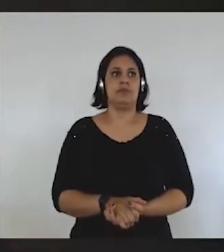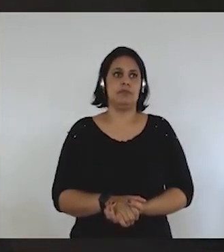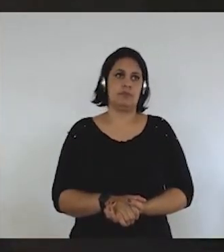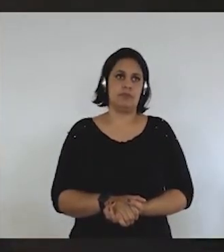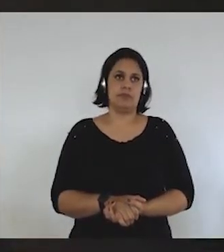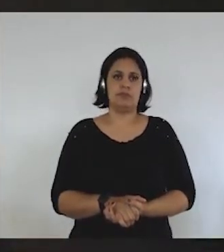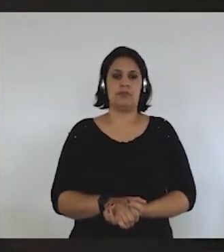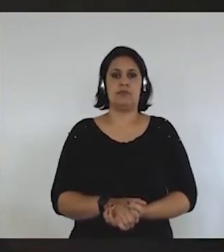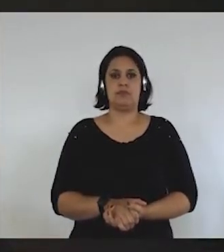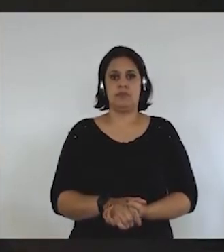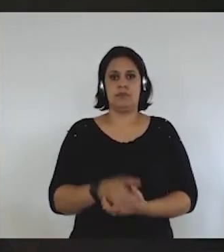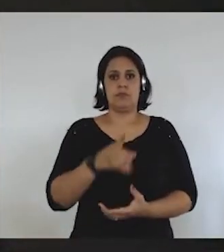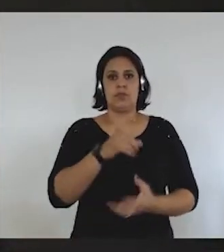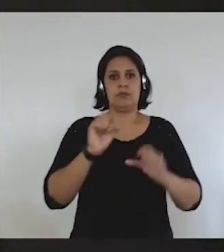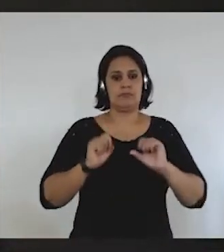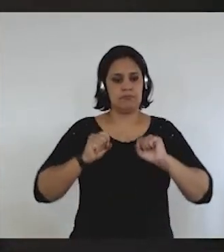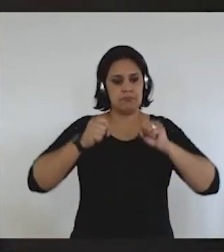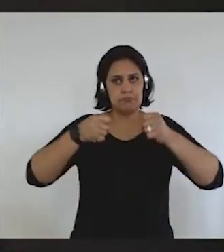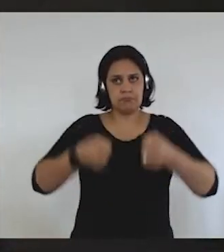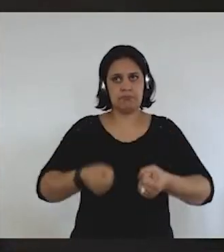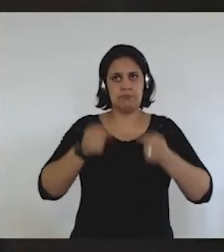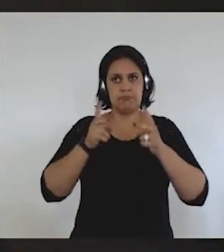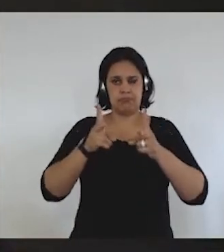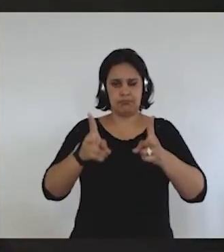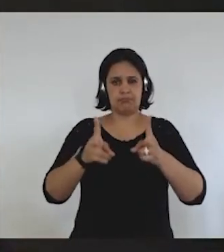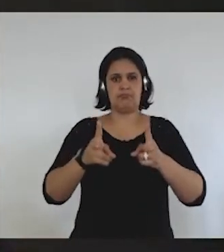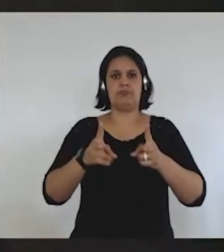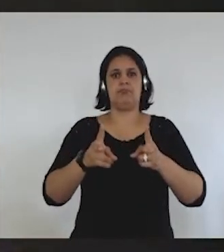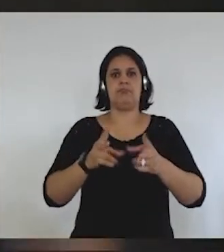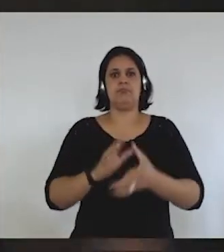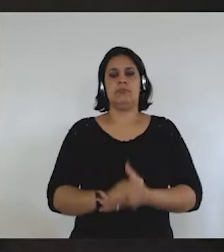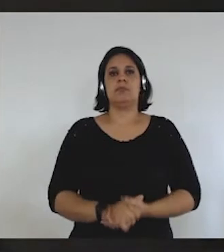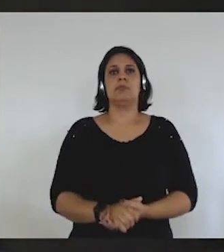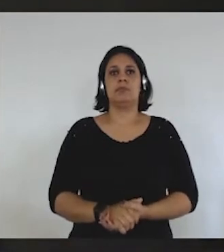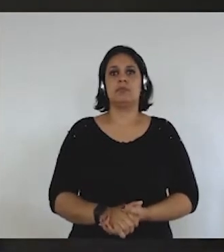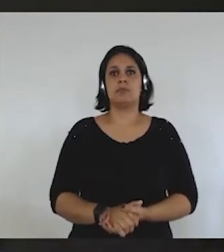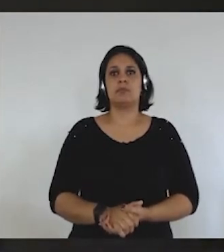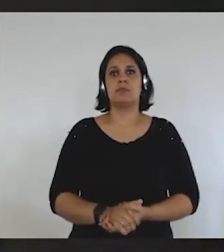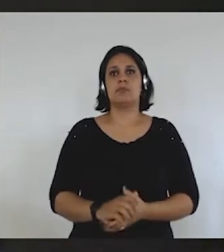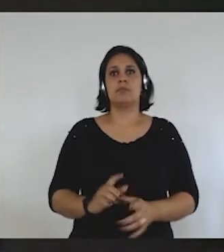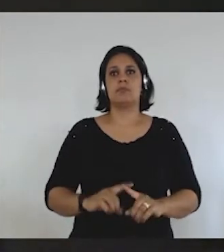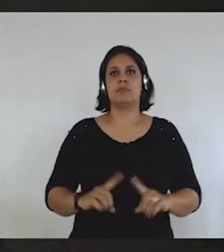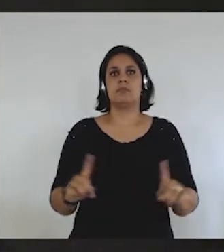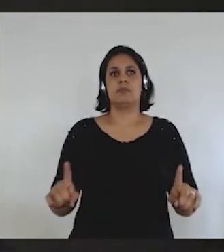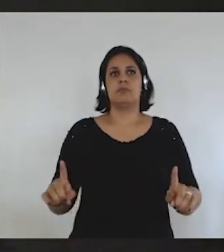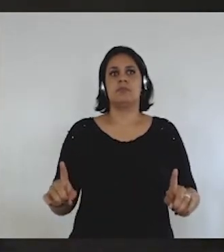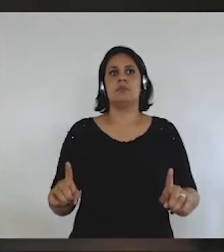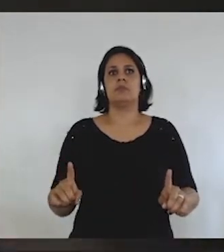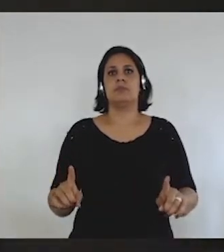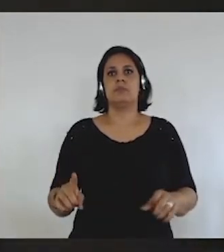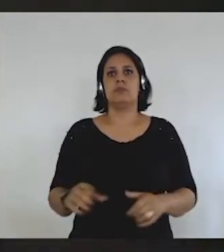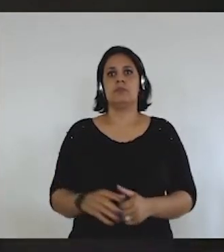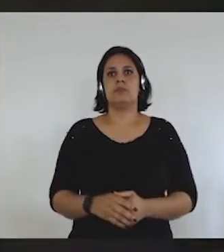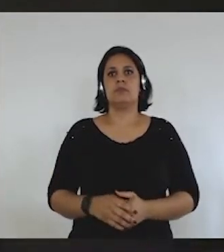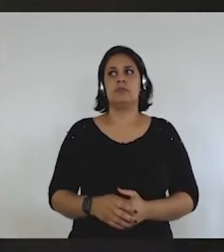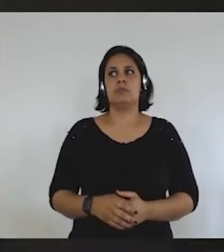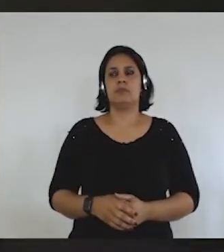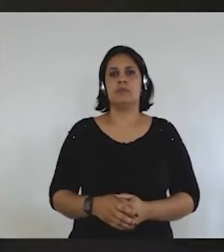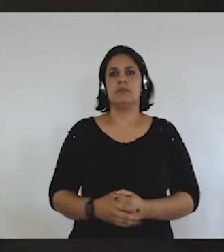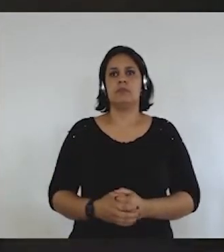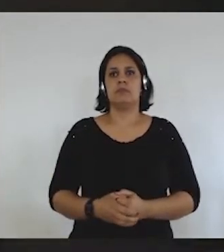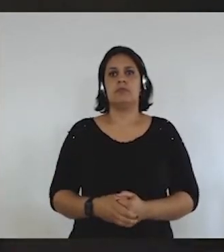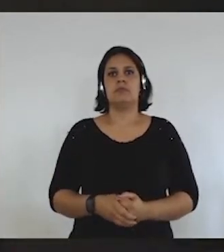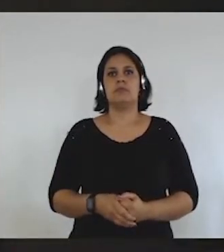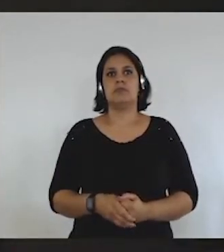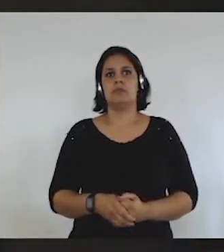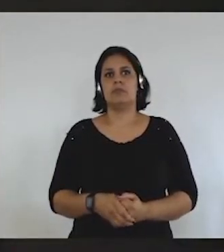se debruçaram tanto sobre essa questão. Mas é possível a um Estado que faz parte da